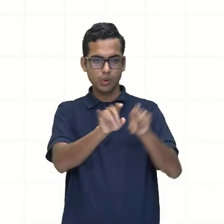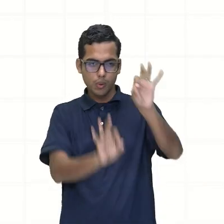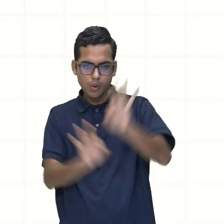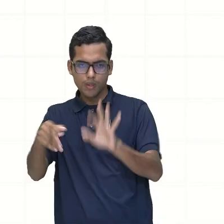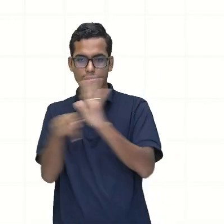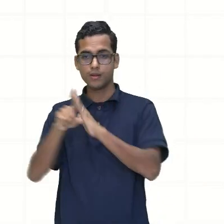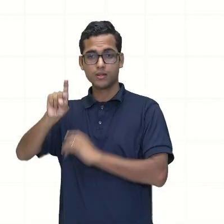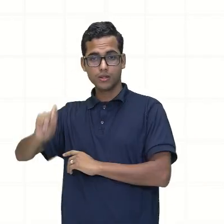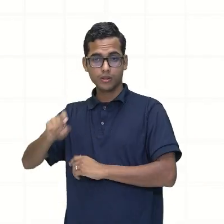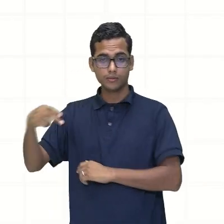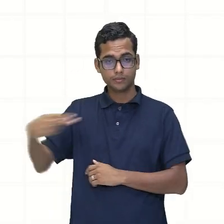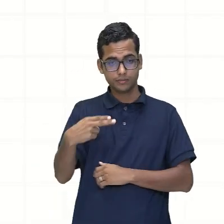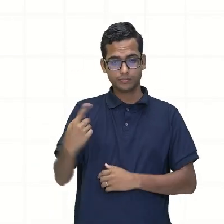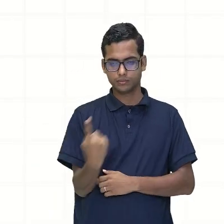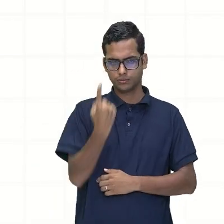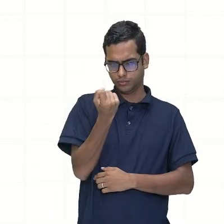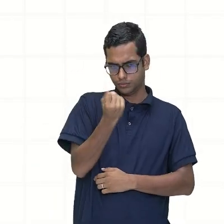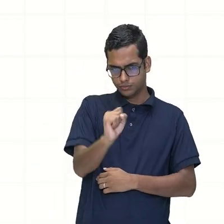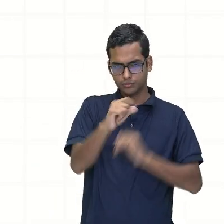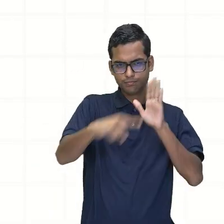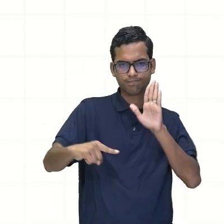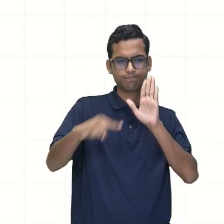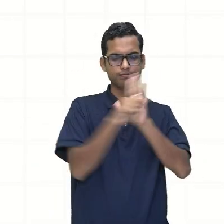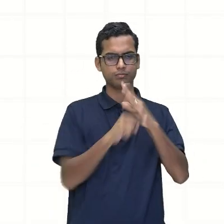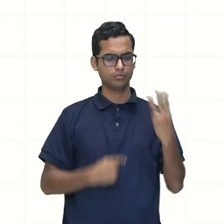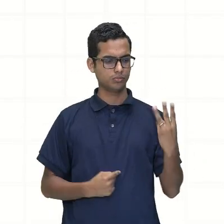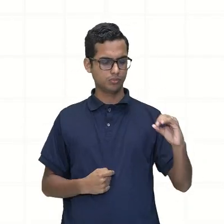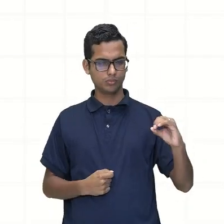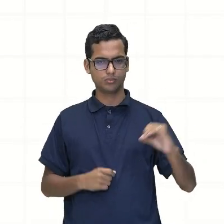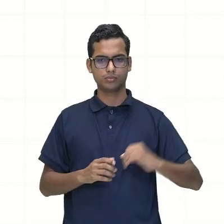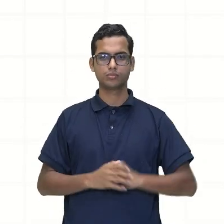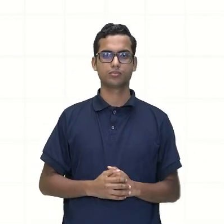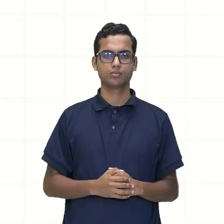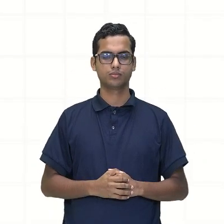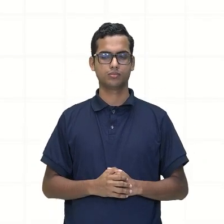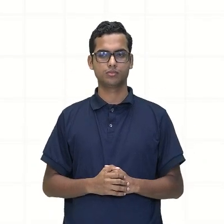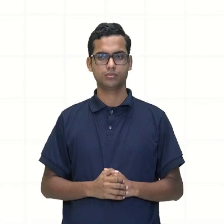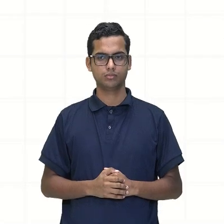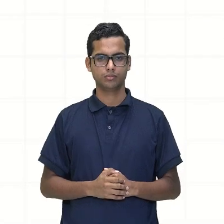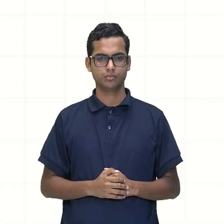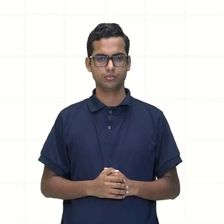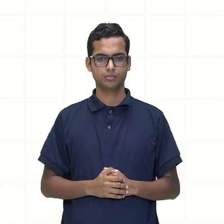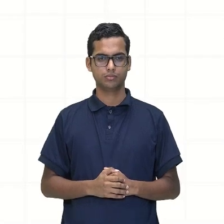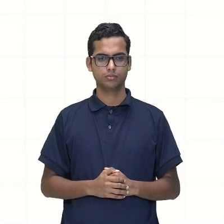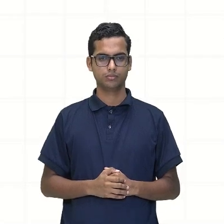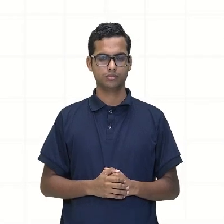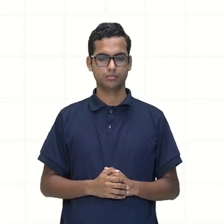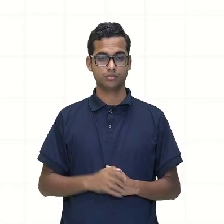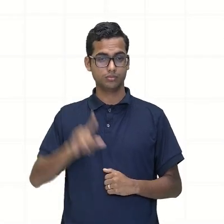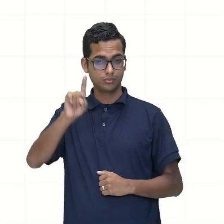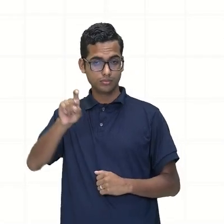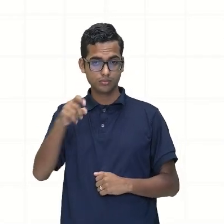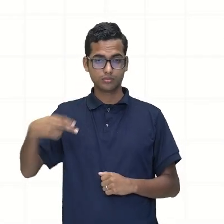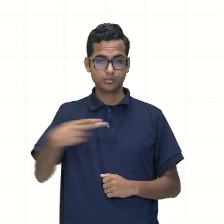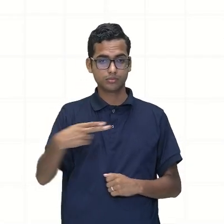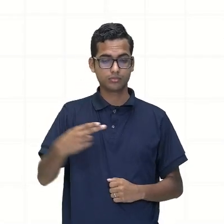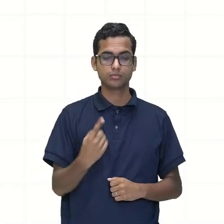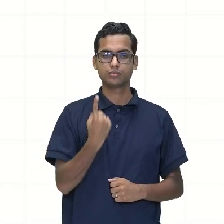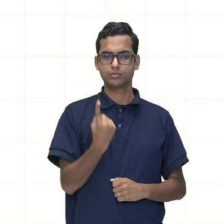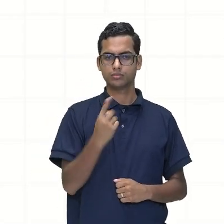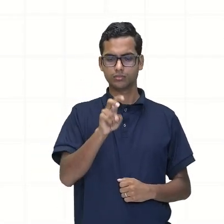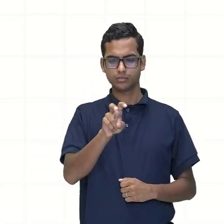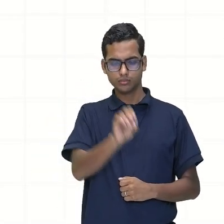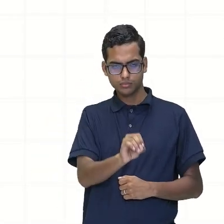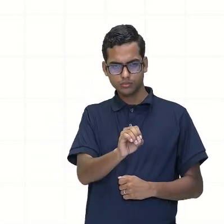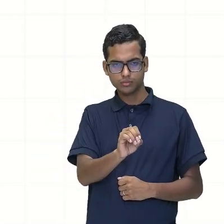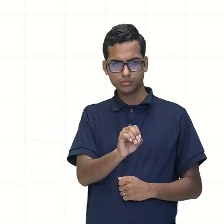a 180 menos 30. O x aqui vai ser igual a